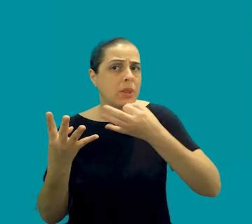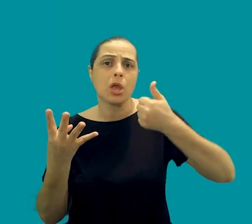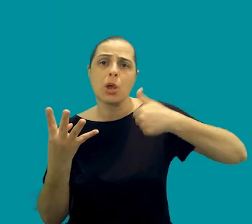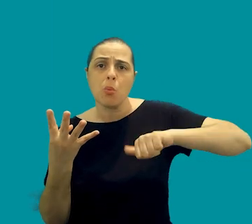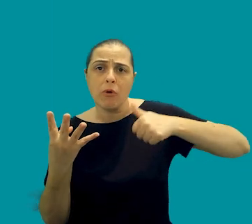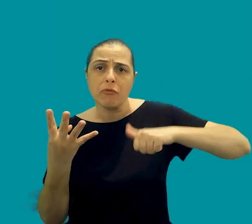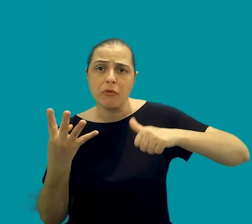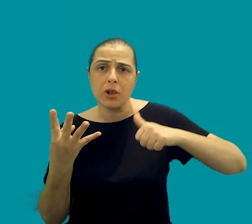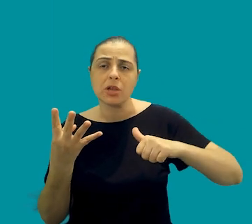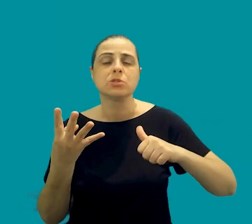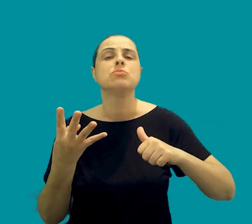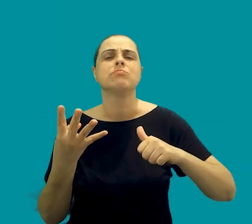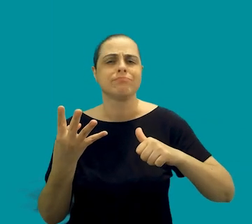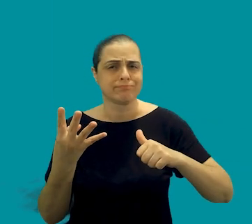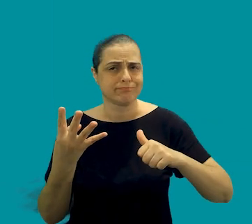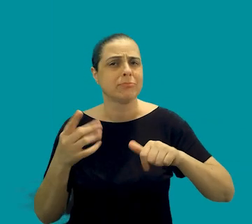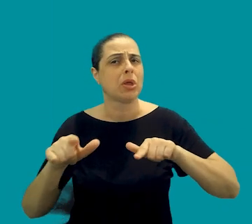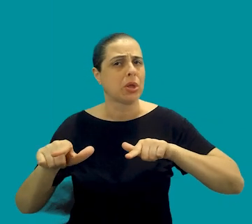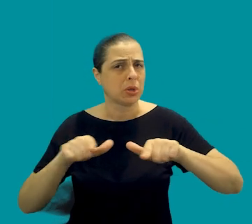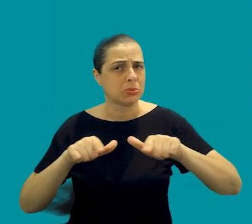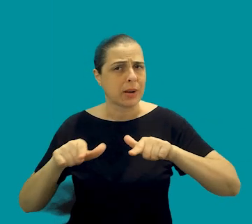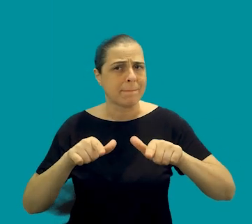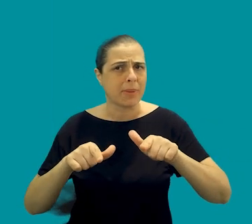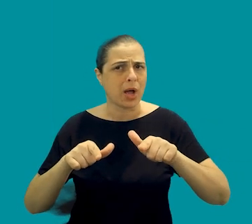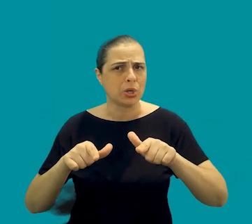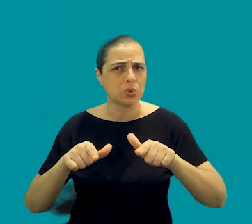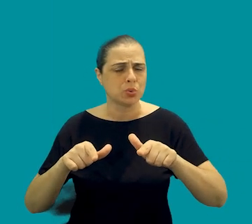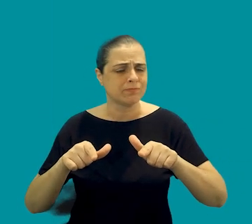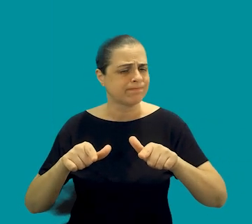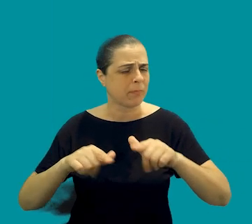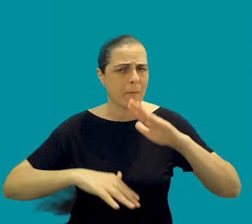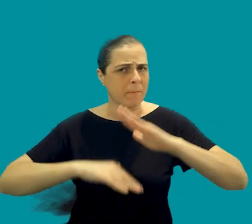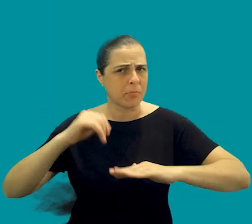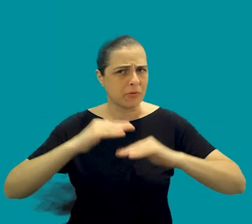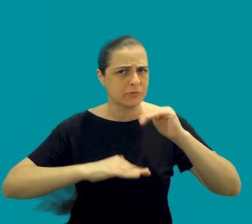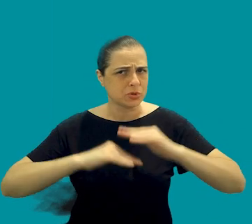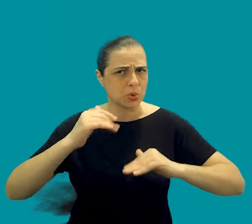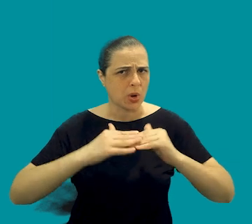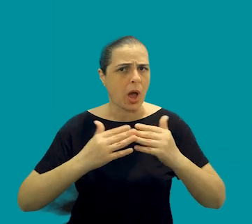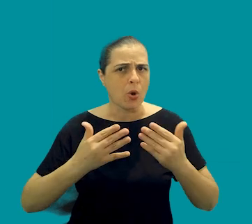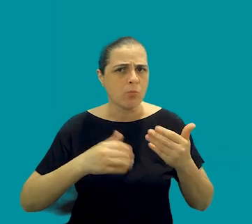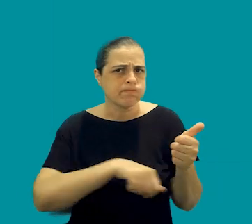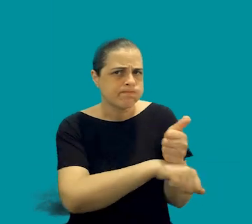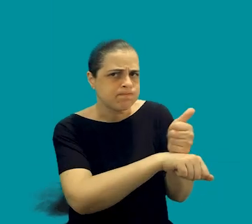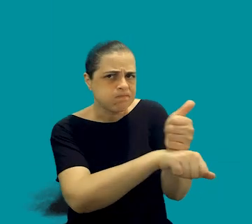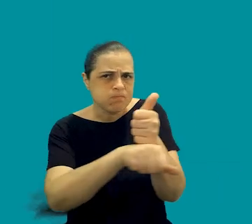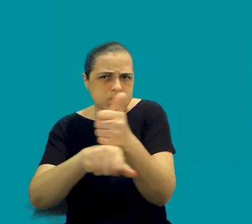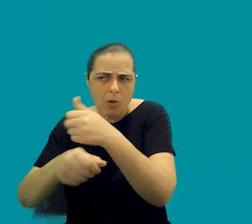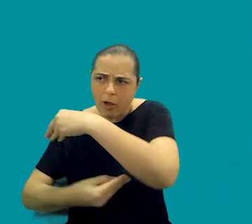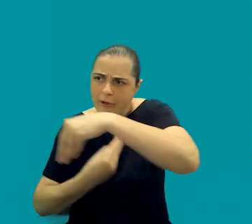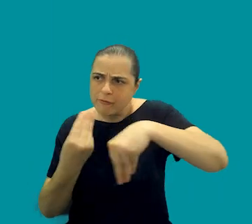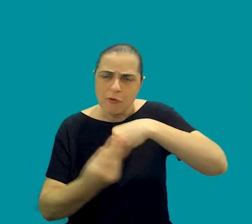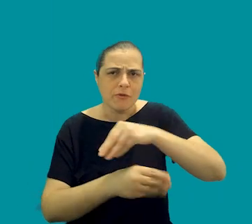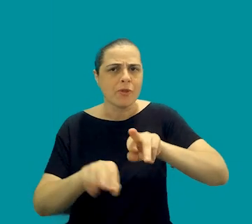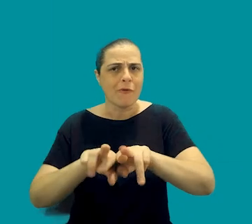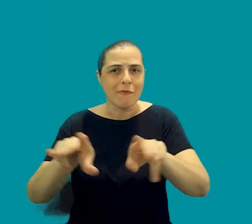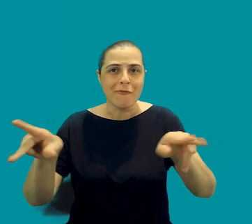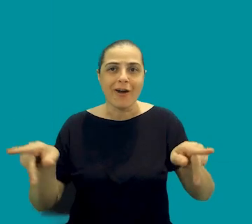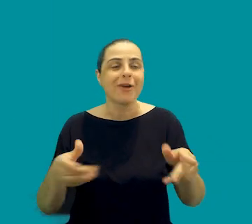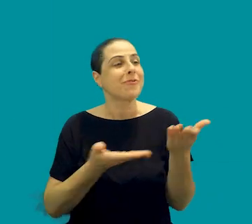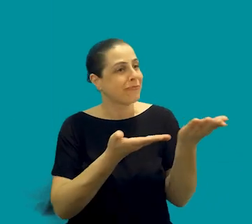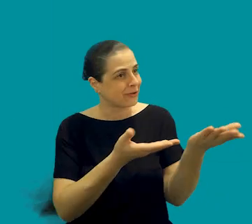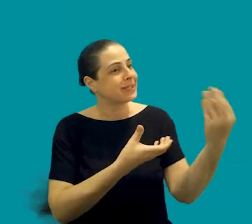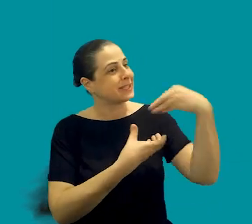Então, isso é uma jornada construída a várias mãos e mantida a várias mãos, né? E a gente queria compartilhar esses dados porque vocês fazem